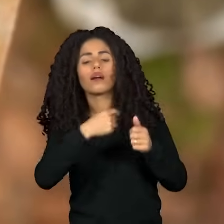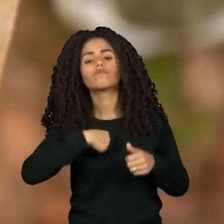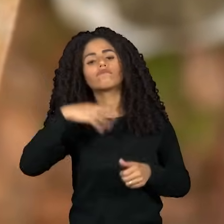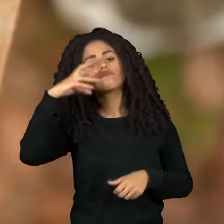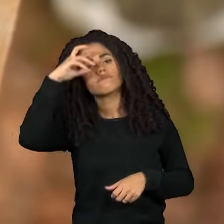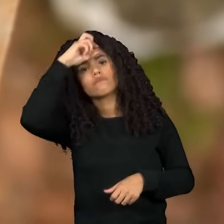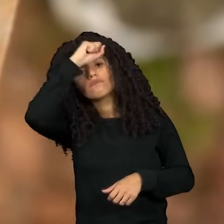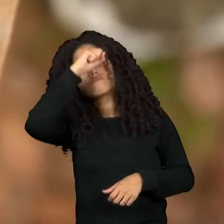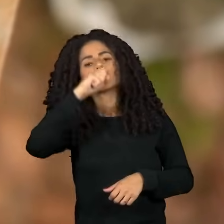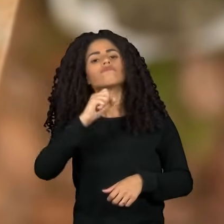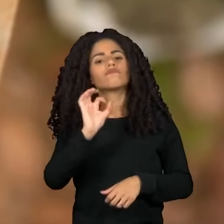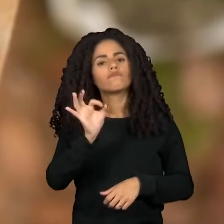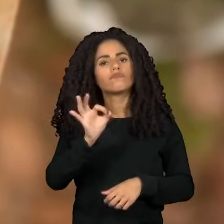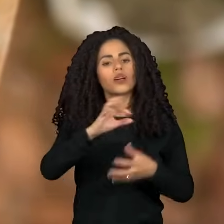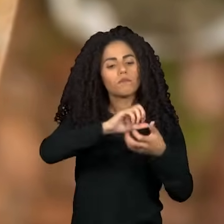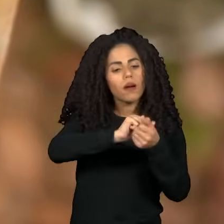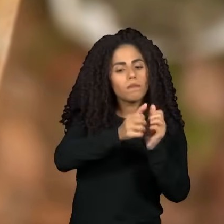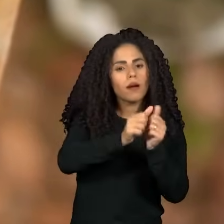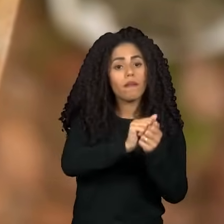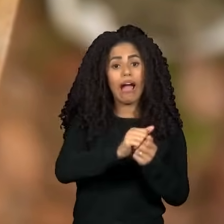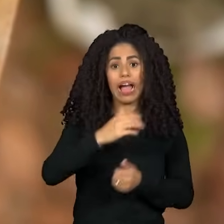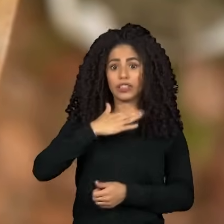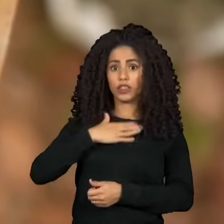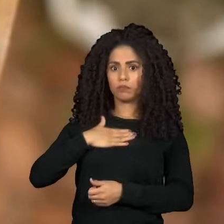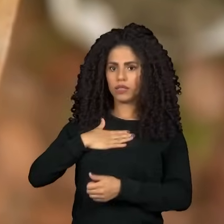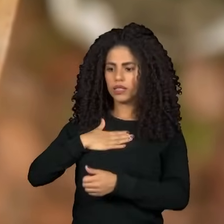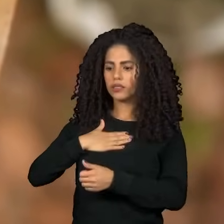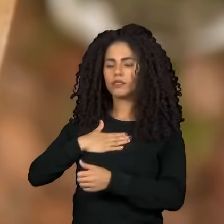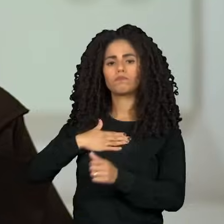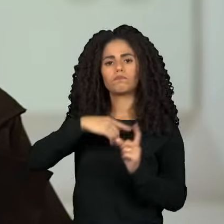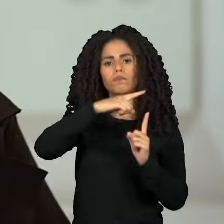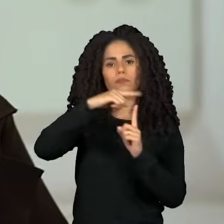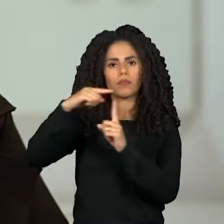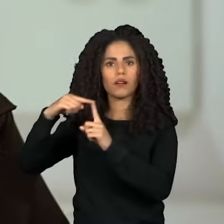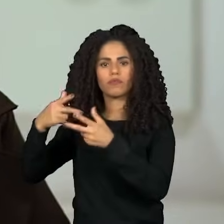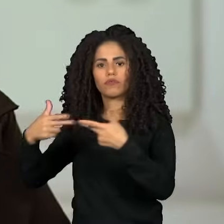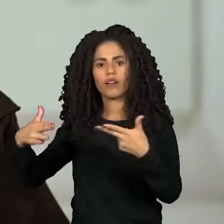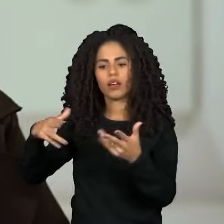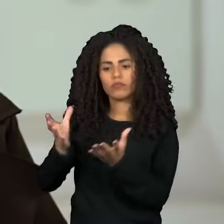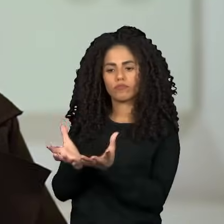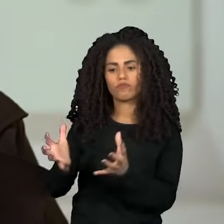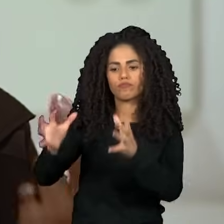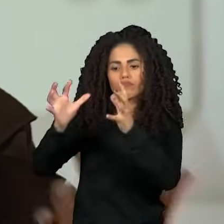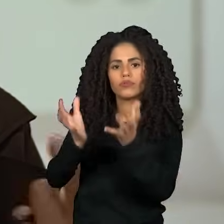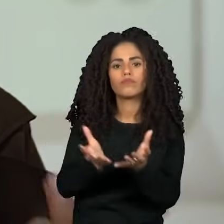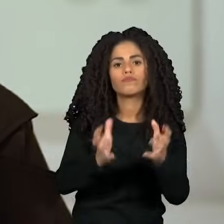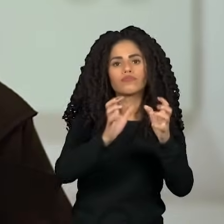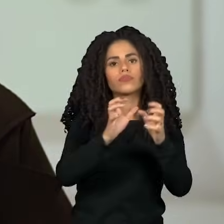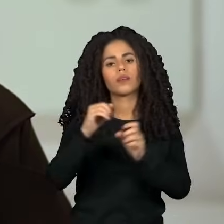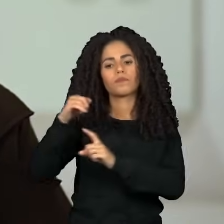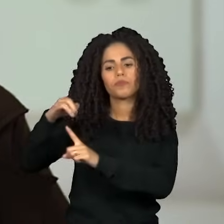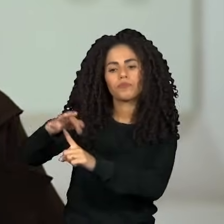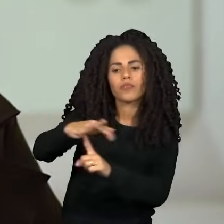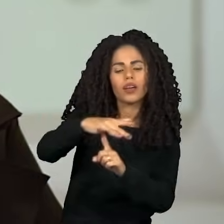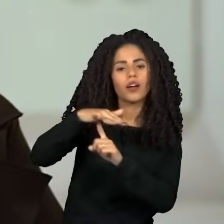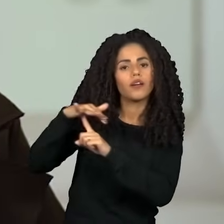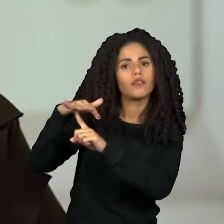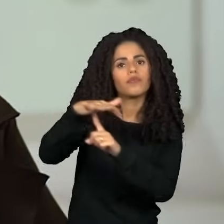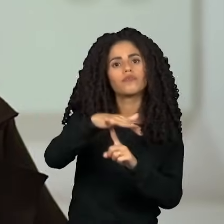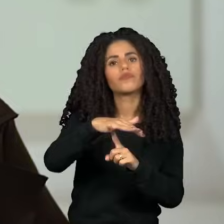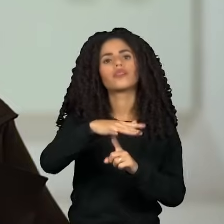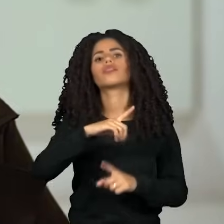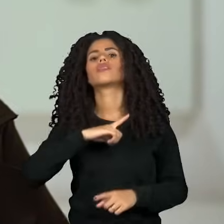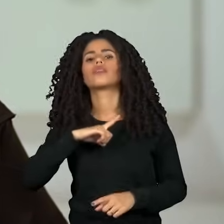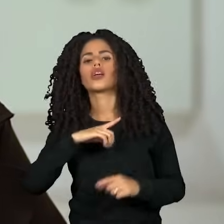com a minha prima. As minhas peças, eu faço feira de artesanato Nós deixamos na casa do artesão, em Macapá. Nós temos uma